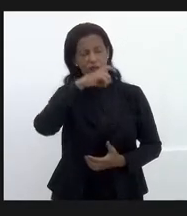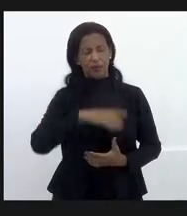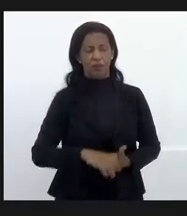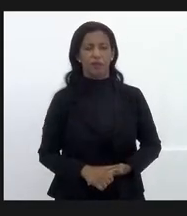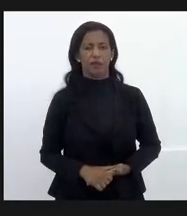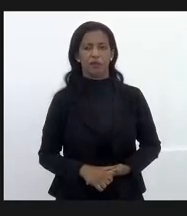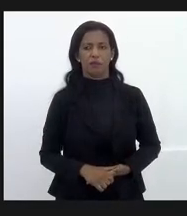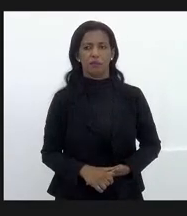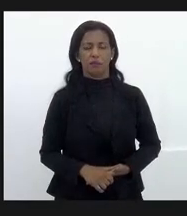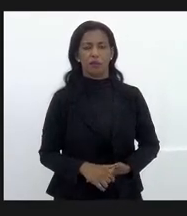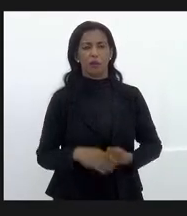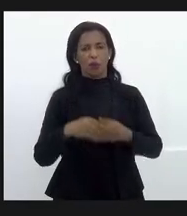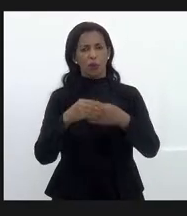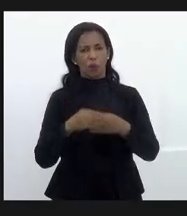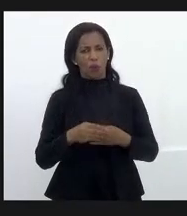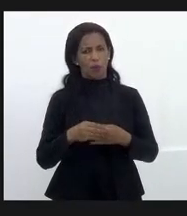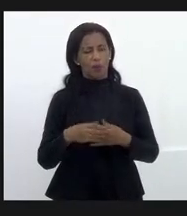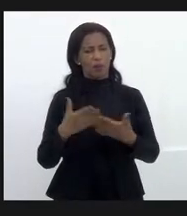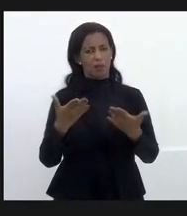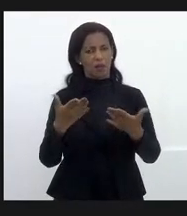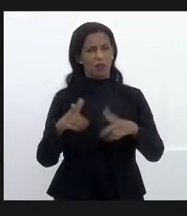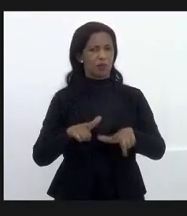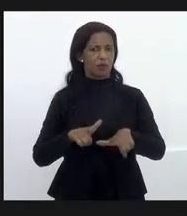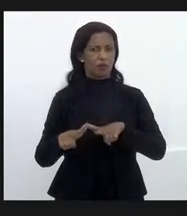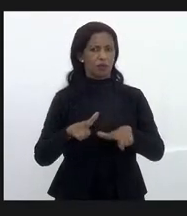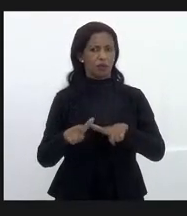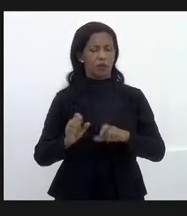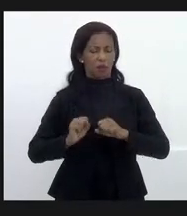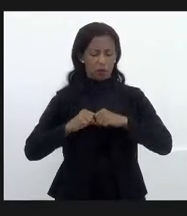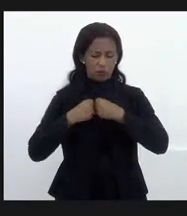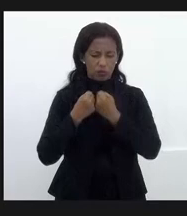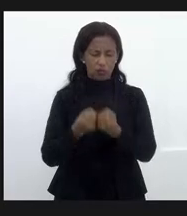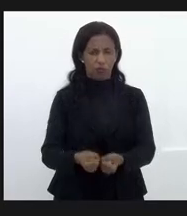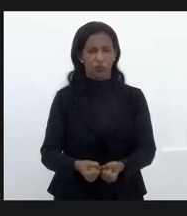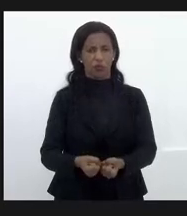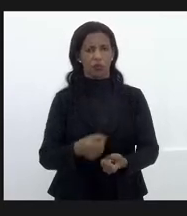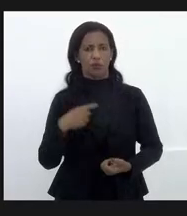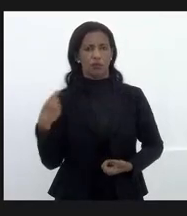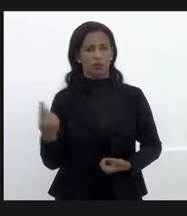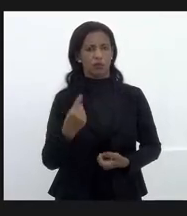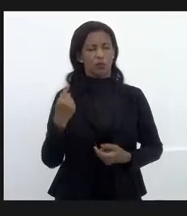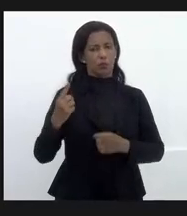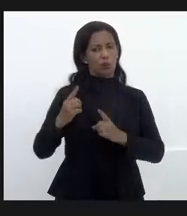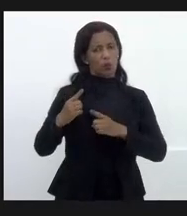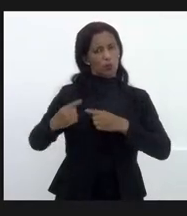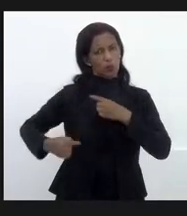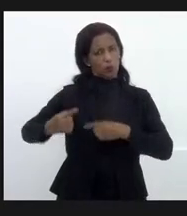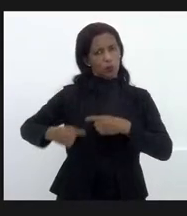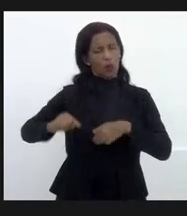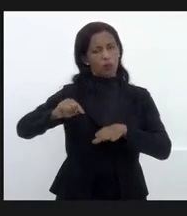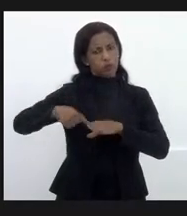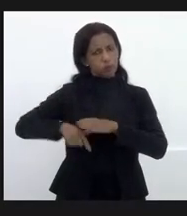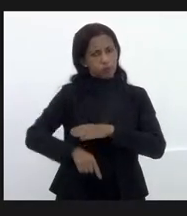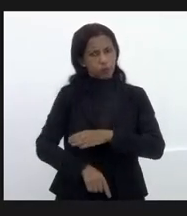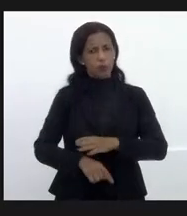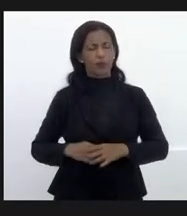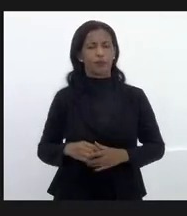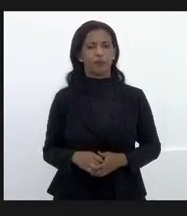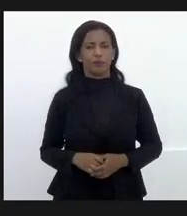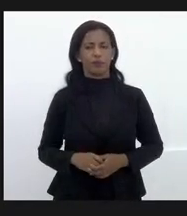difícil então cumprimentar a vossa excelência que tá fazendo um esforço para que a gente possa debater com muita profundidade